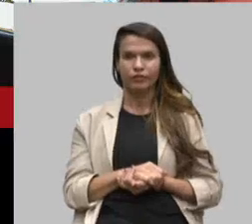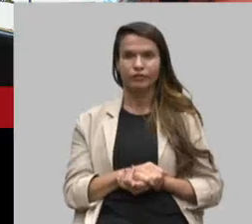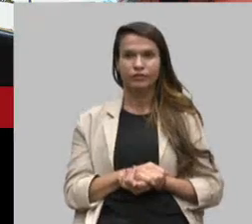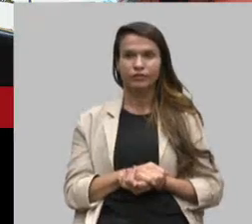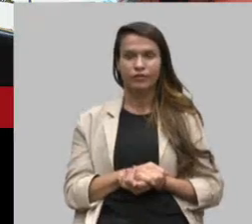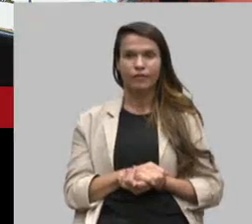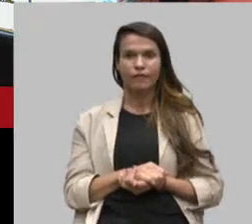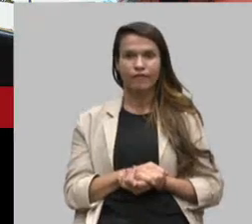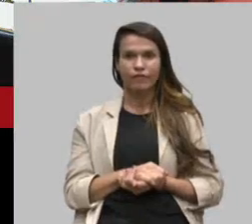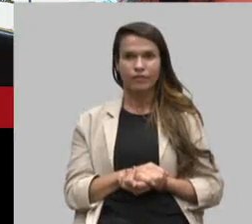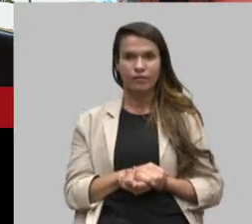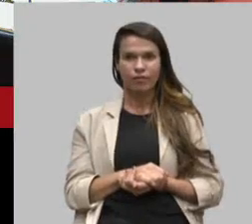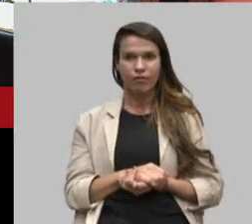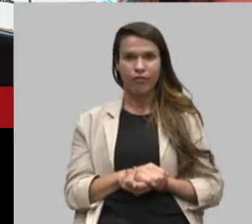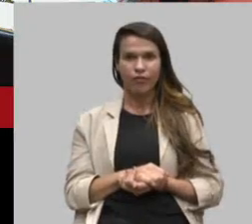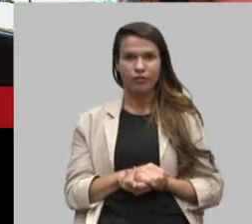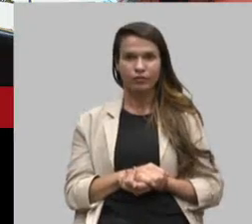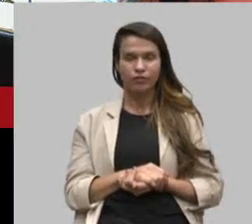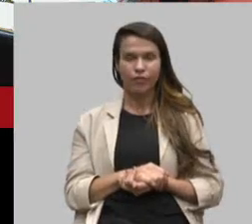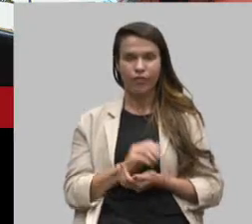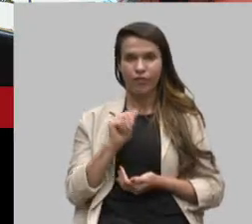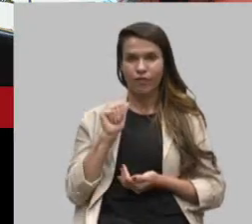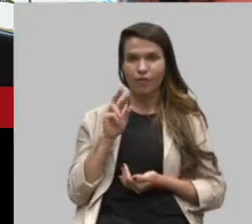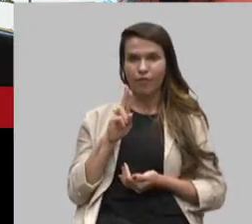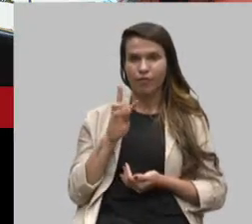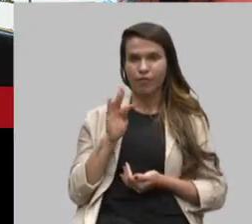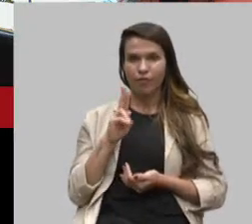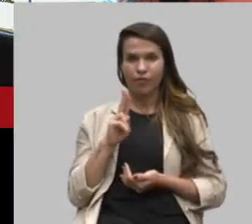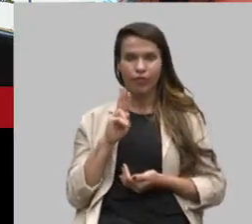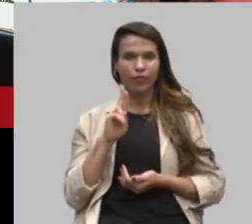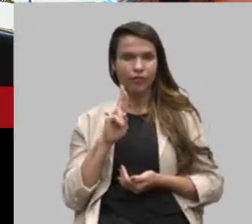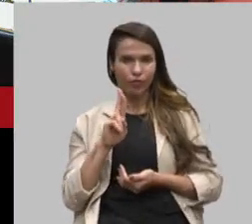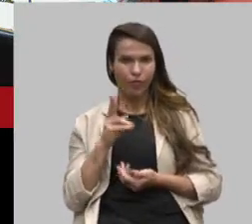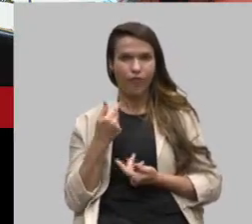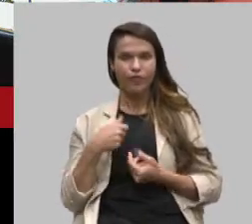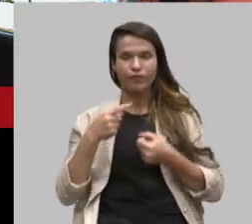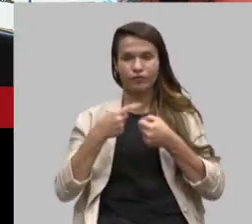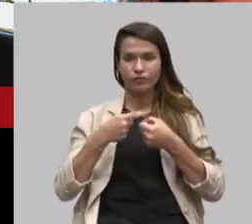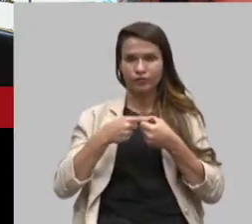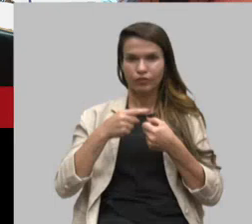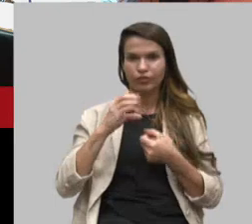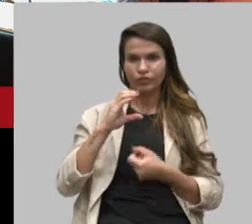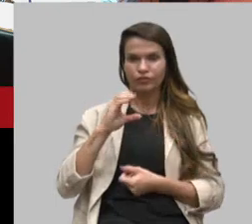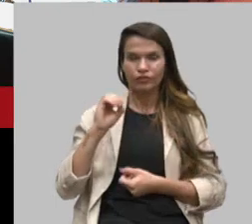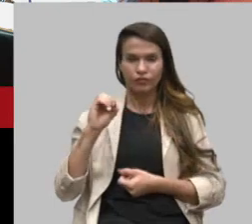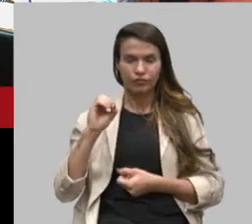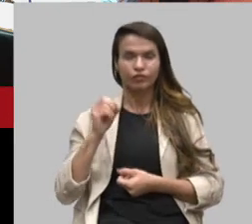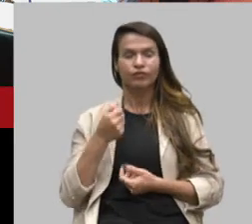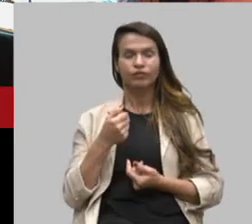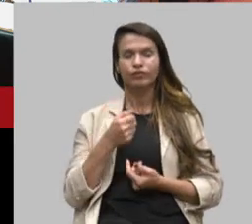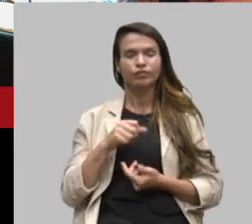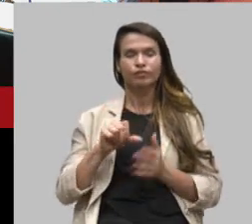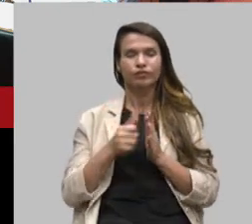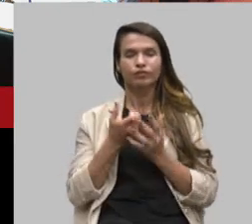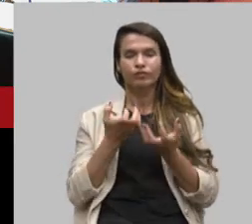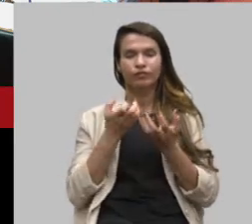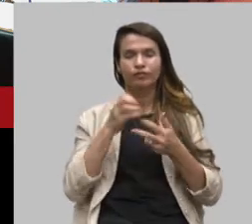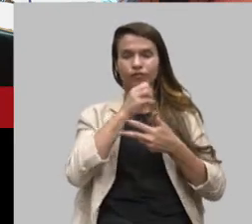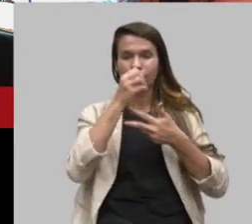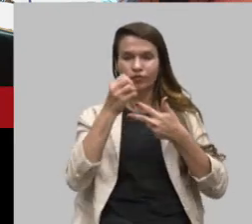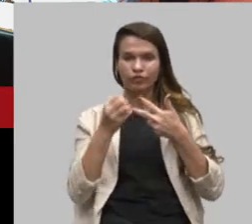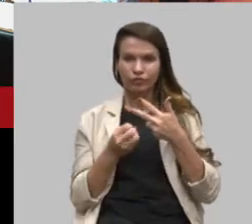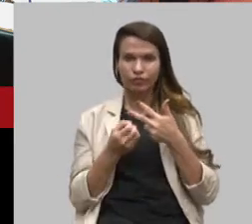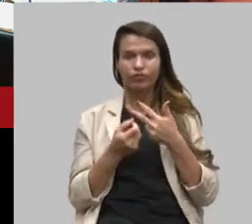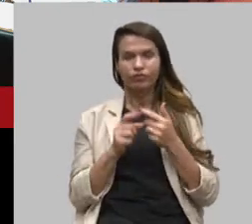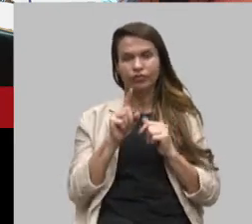Obrigada Artur meu nome é Artur Alves sou de Cristiano Anton primeiramente quero dizer que o Enem Hoje ele funciona praticamente